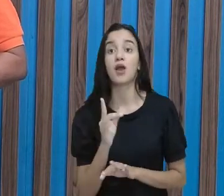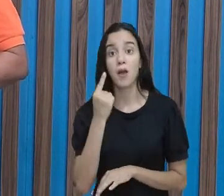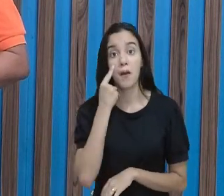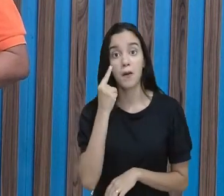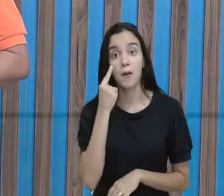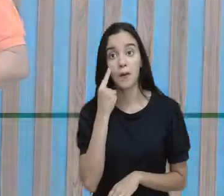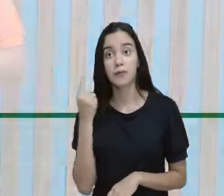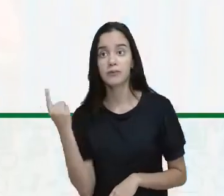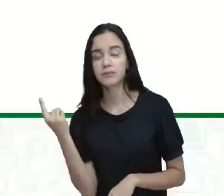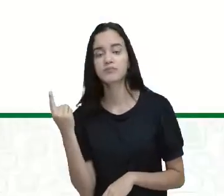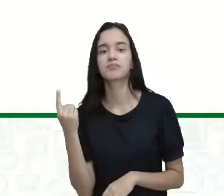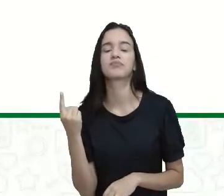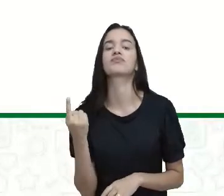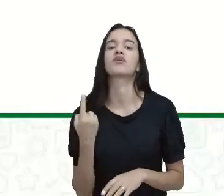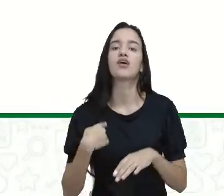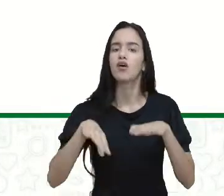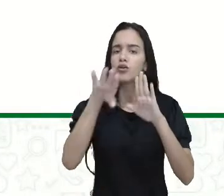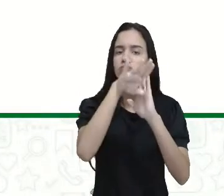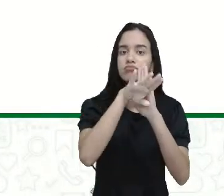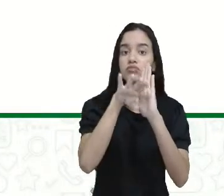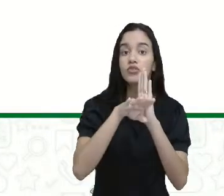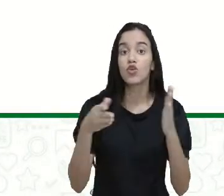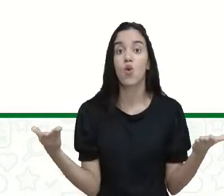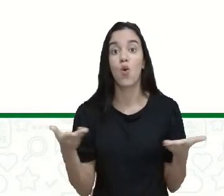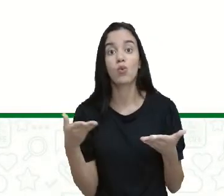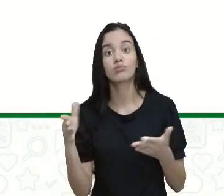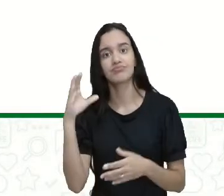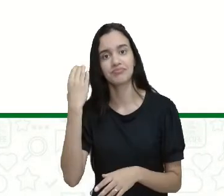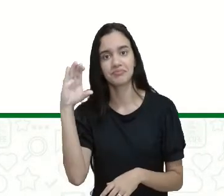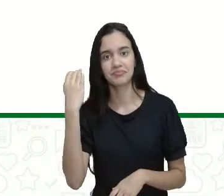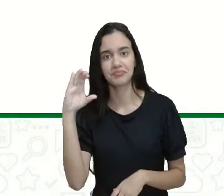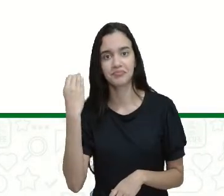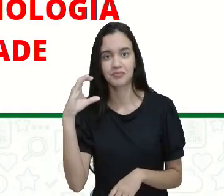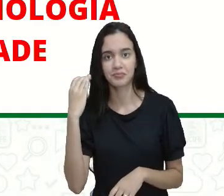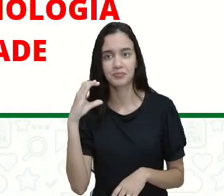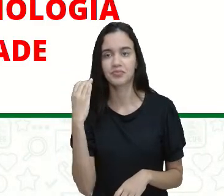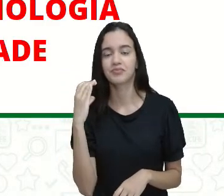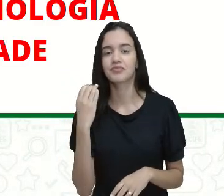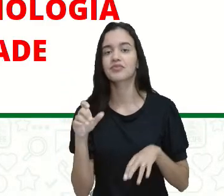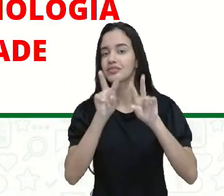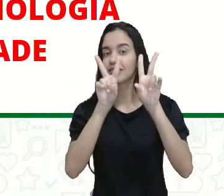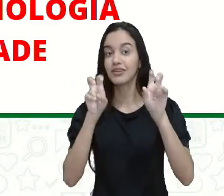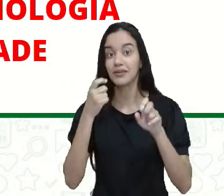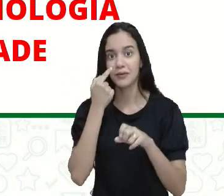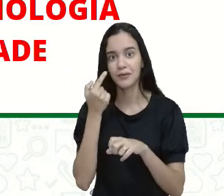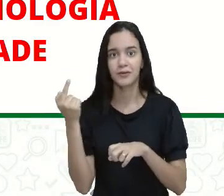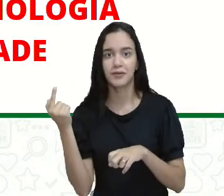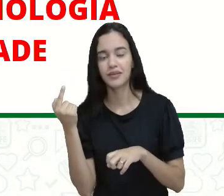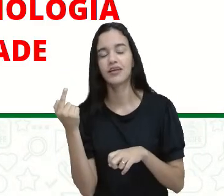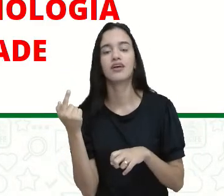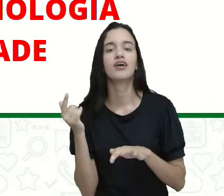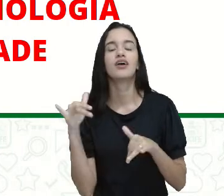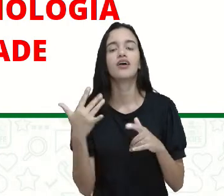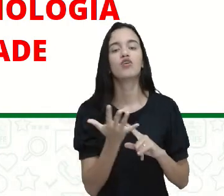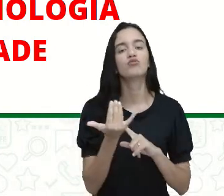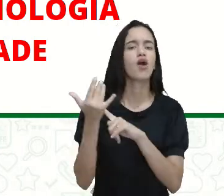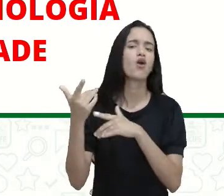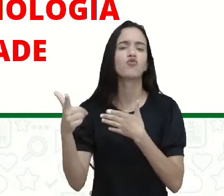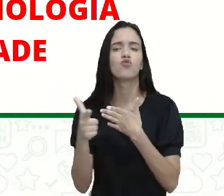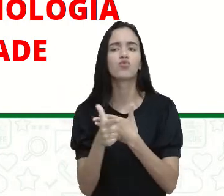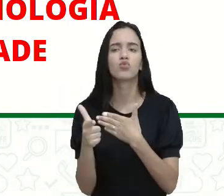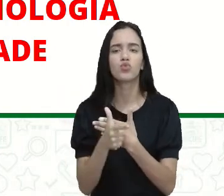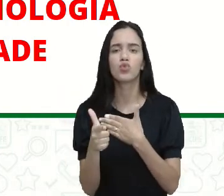só, componente curricular de hoje, Ciências. Tema da aula, o papel da